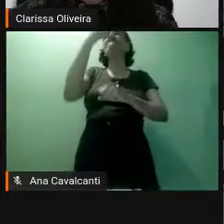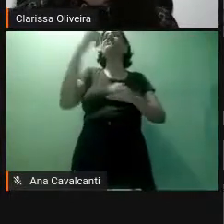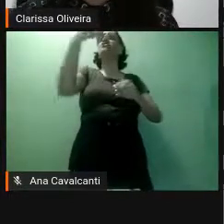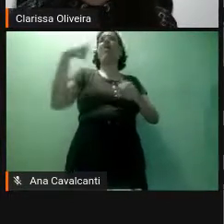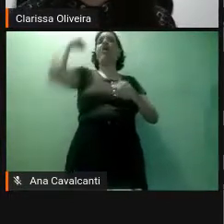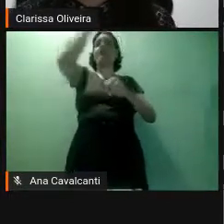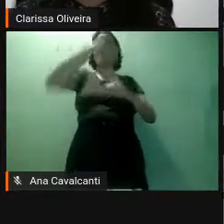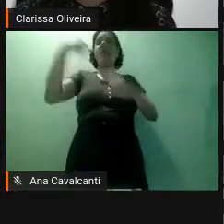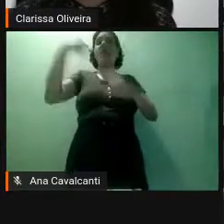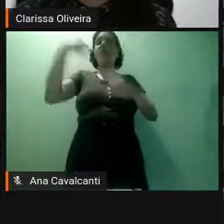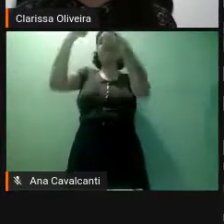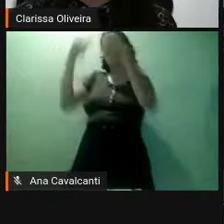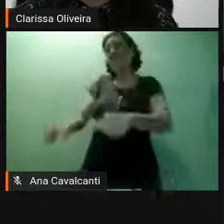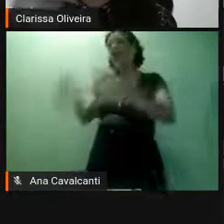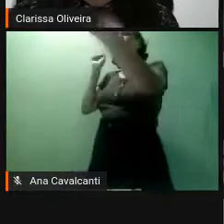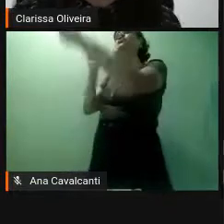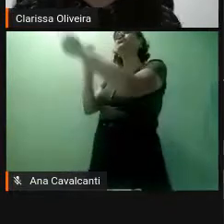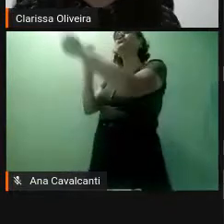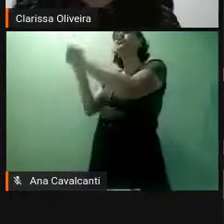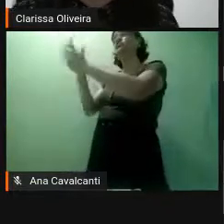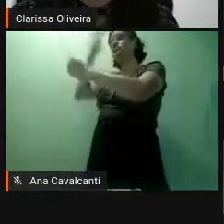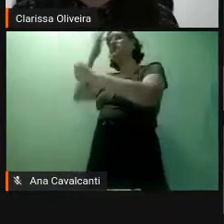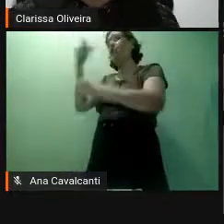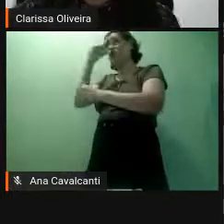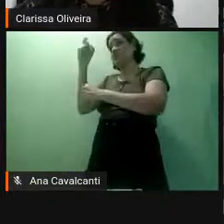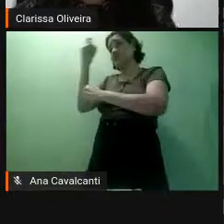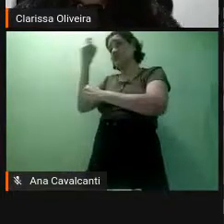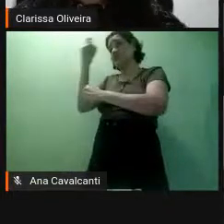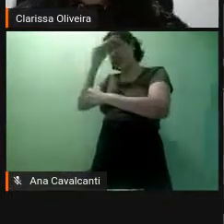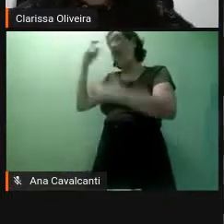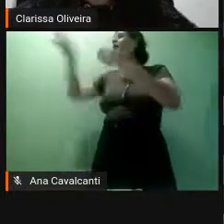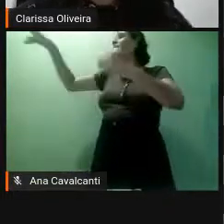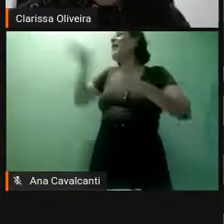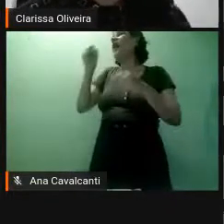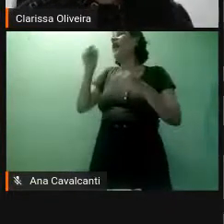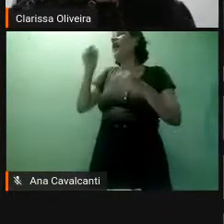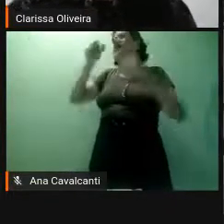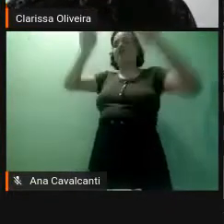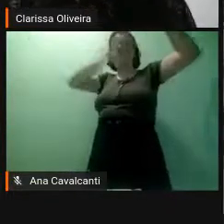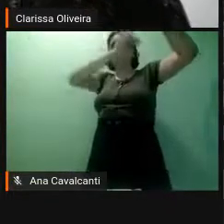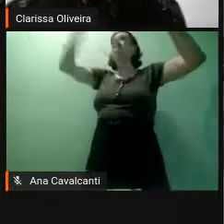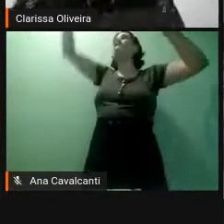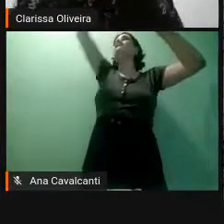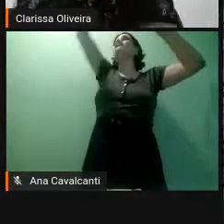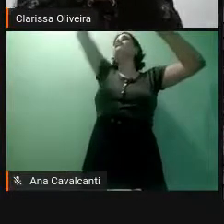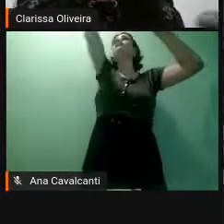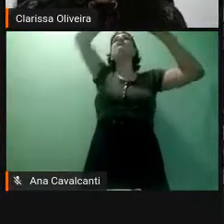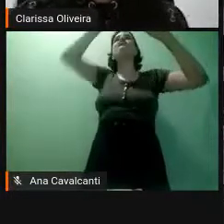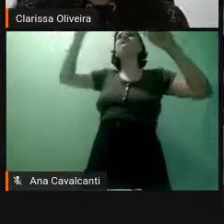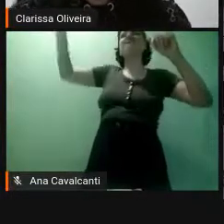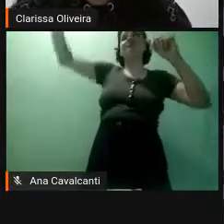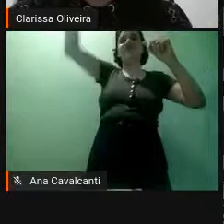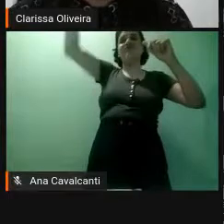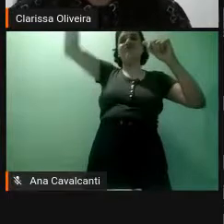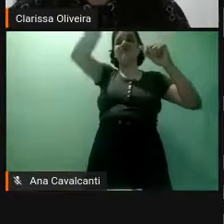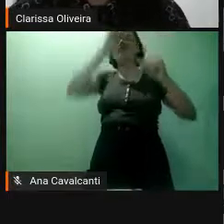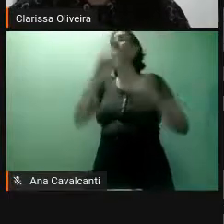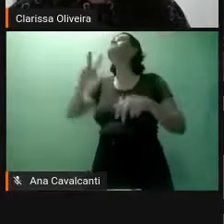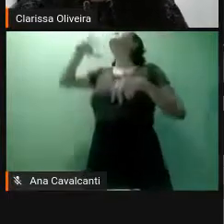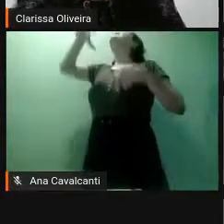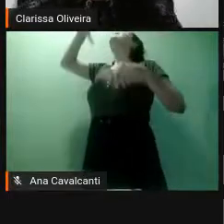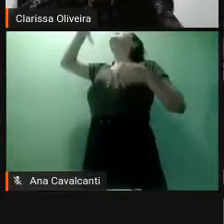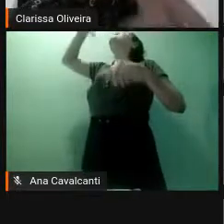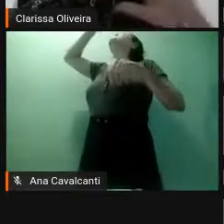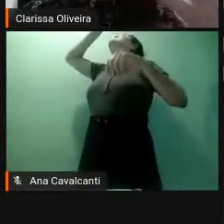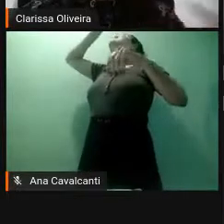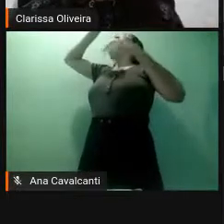eu ficava o tempo todo, não, deixa eu pegar aqui esse desodorante, aí eu soltava no ar e dava aquela respirada para ver se eu estava sentindo o